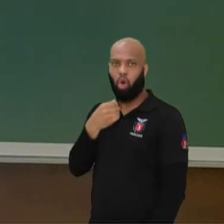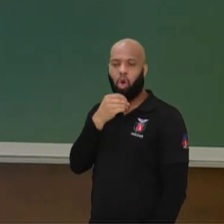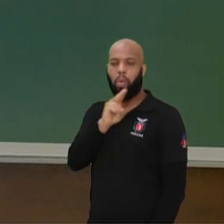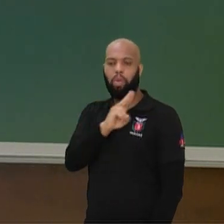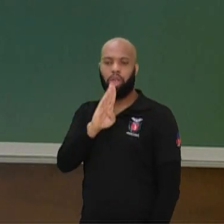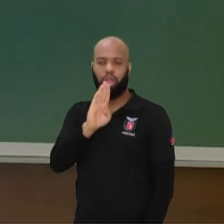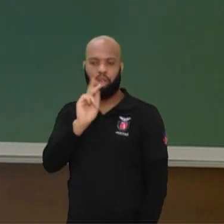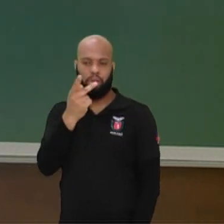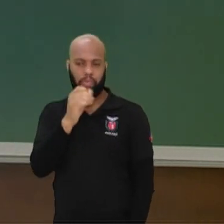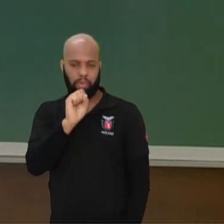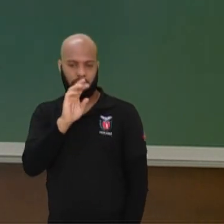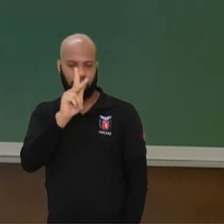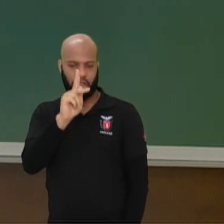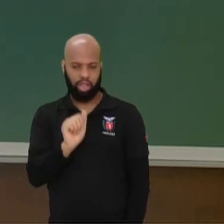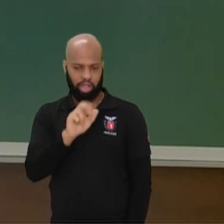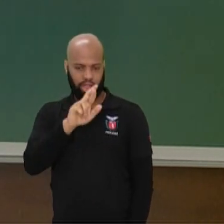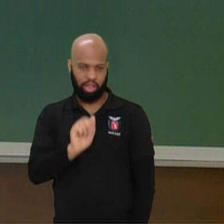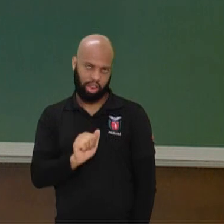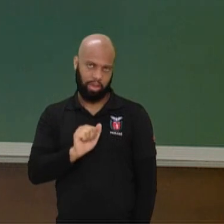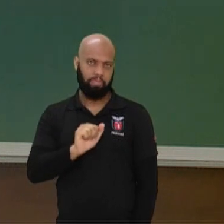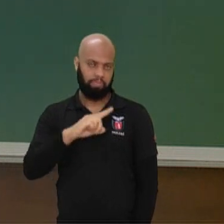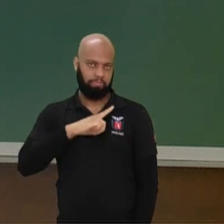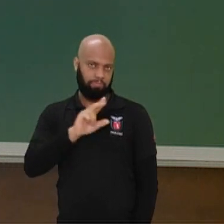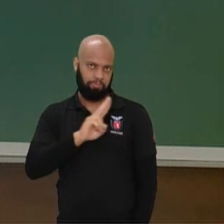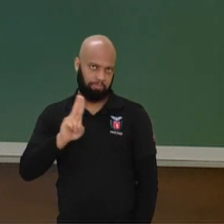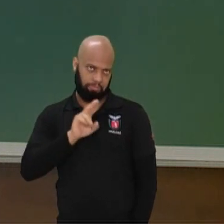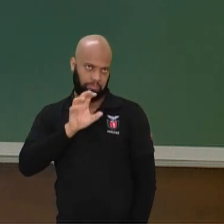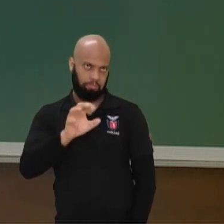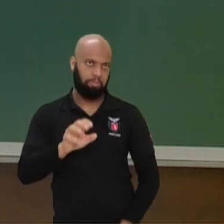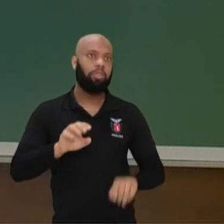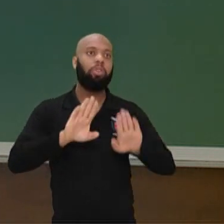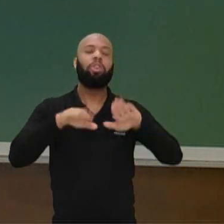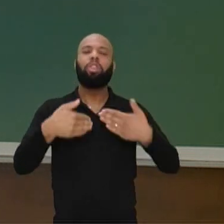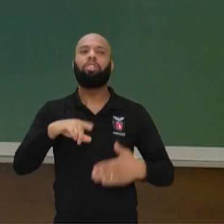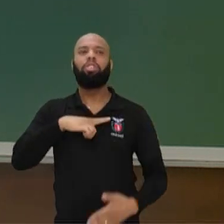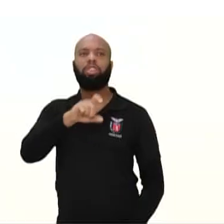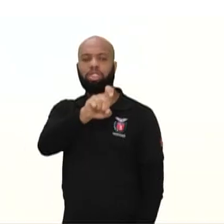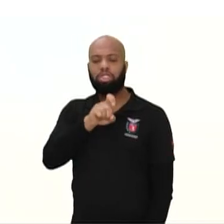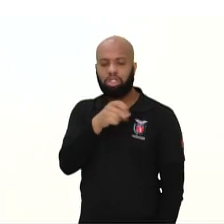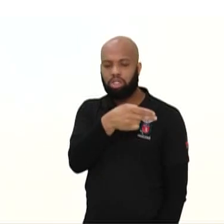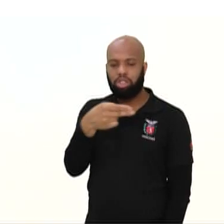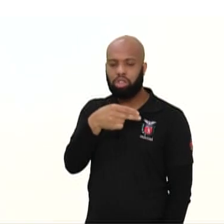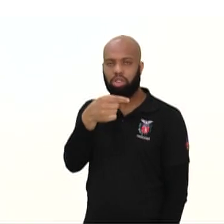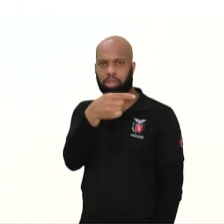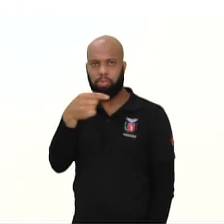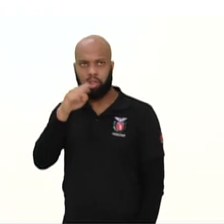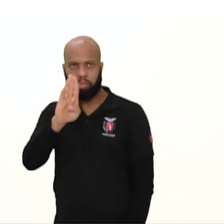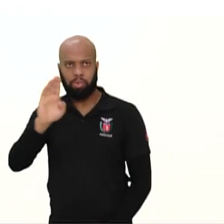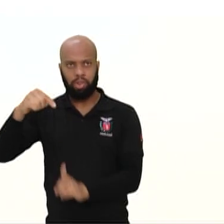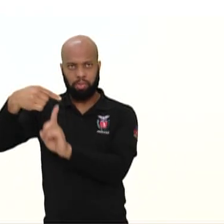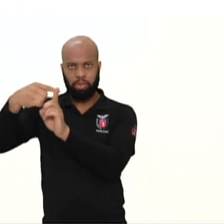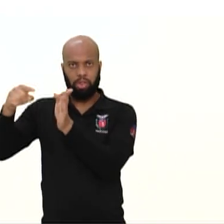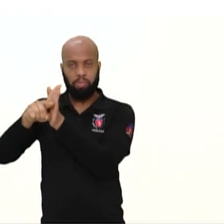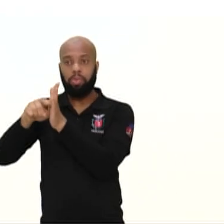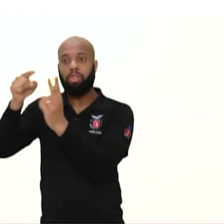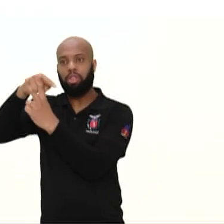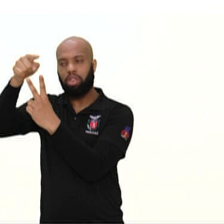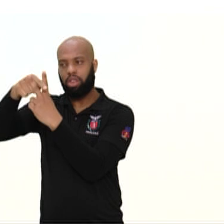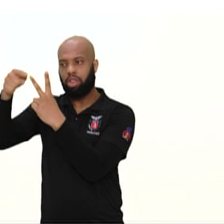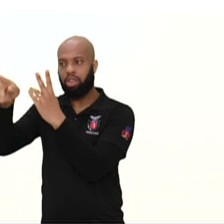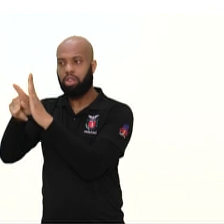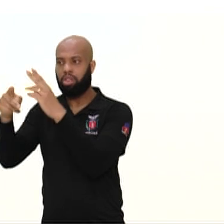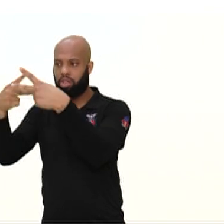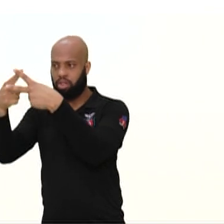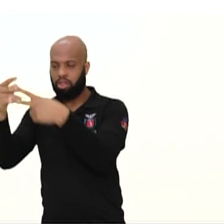fez essa fórmula ou se ele só levou a fama, né? Então, x vai ser o quê? Menos b mais ou menos raiz quadrada de